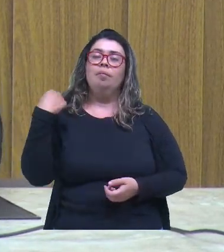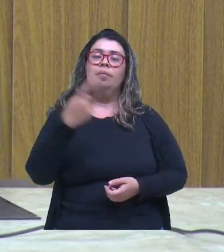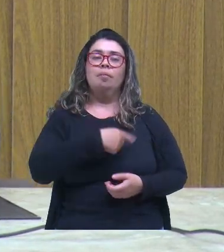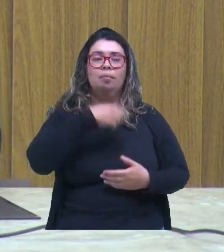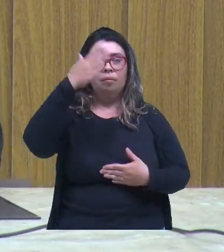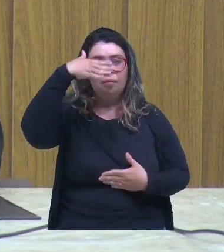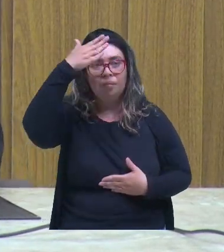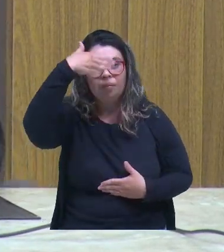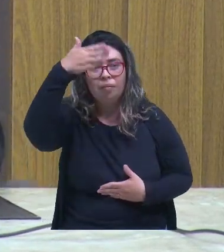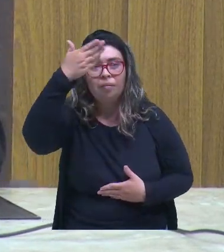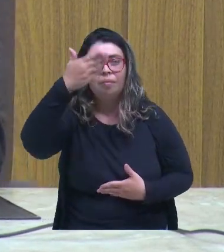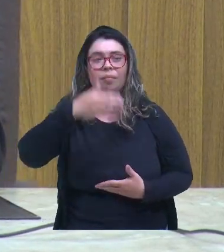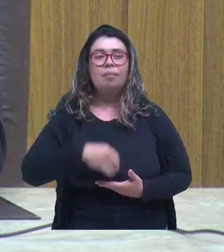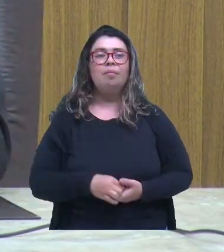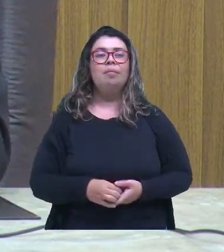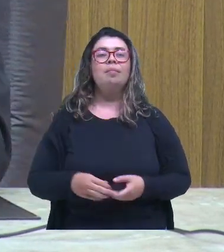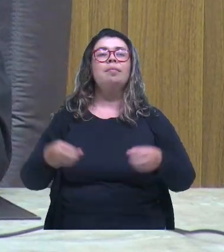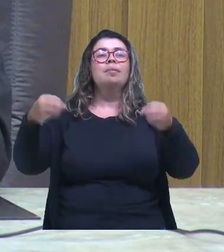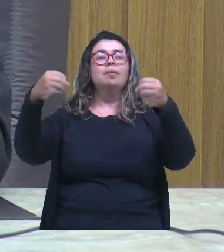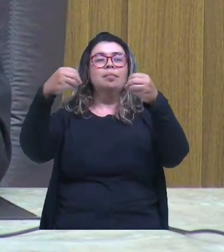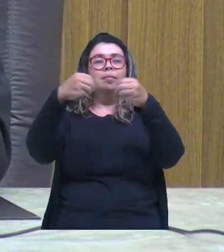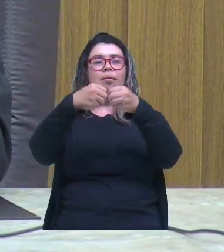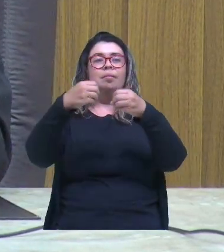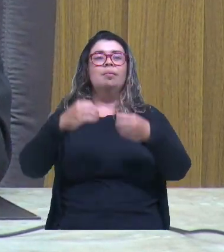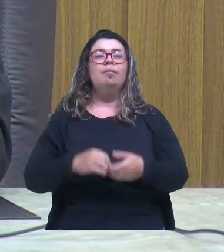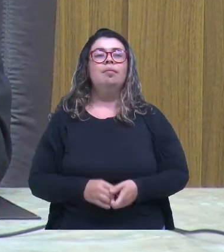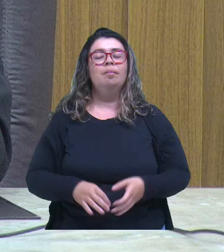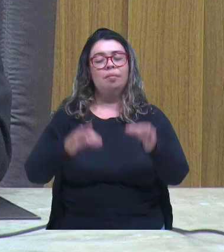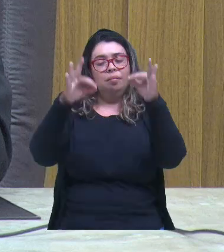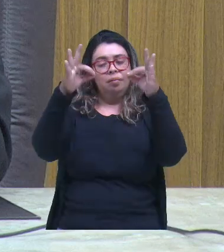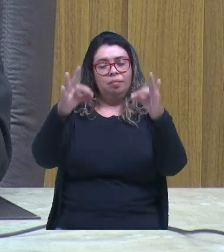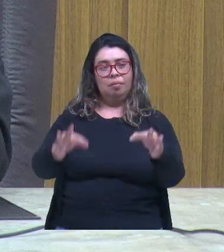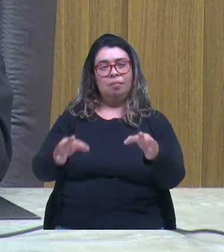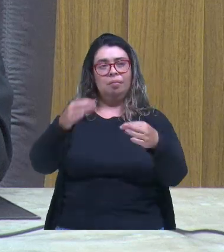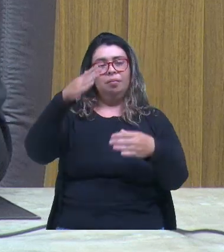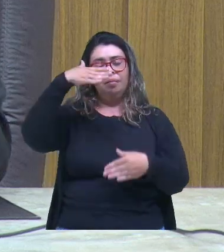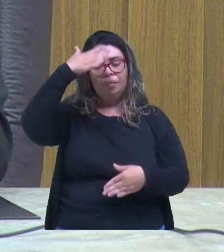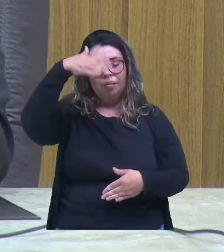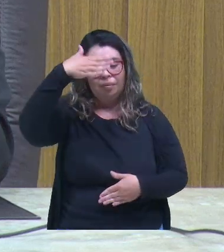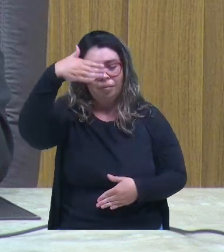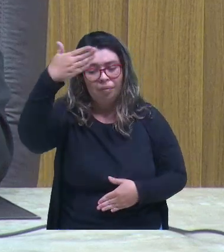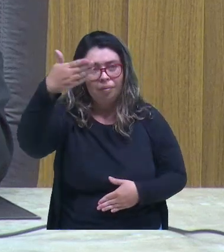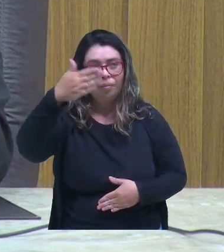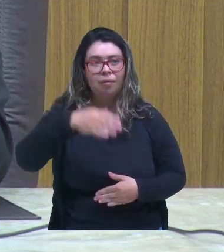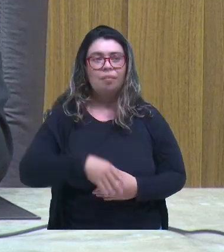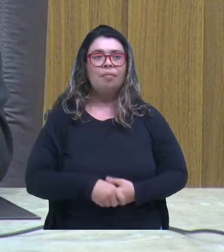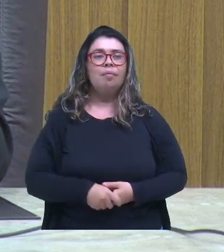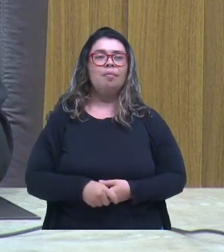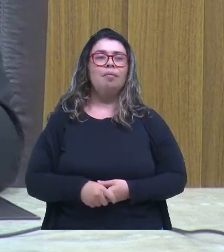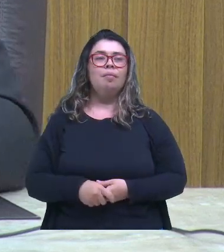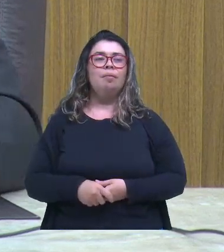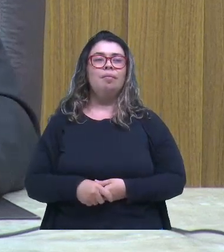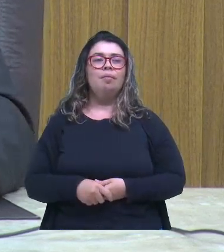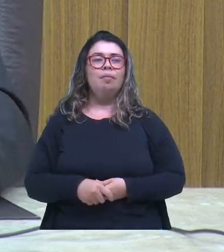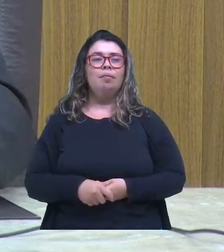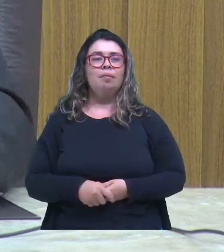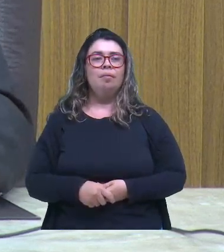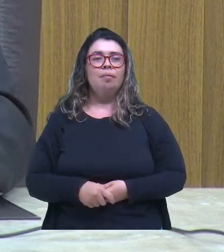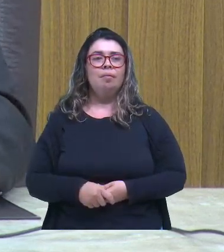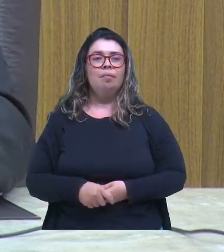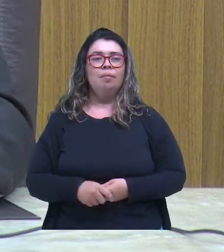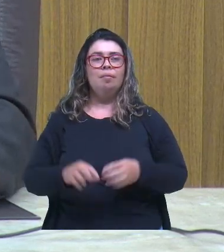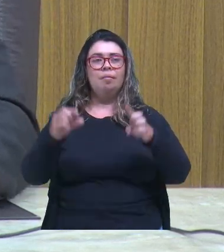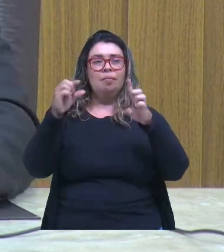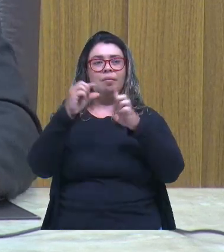homenagens. Merecida e justa homenagem. Palavra o